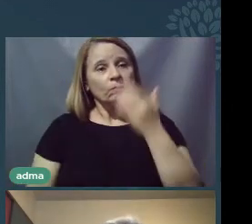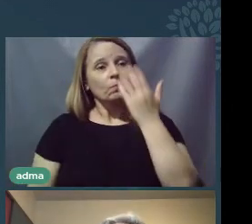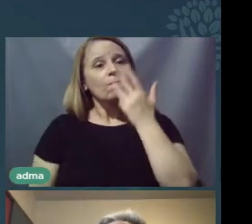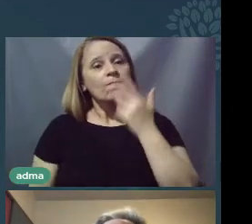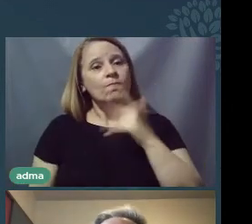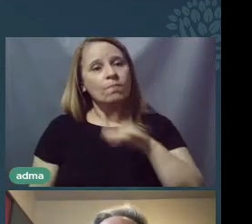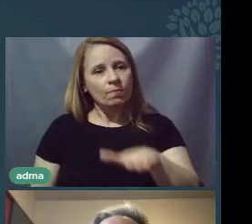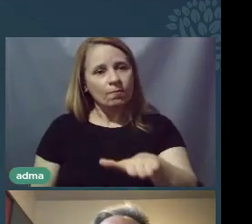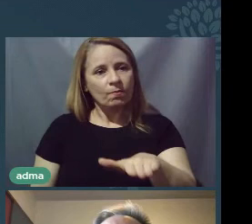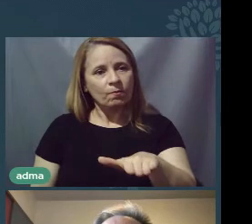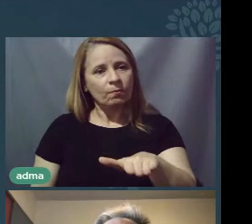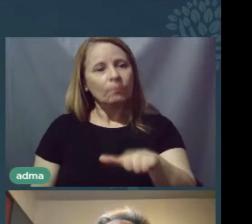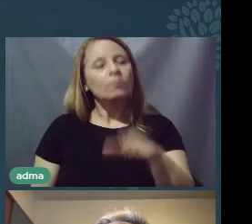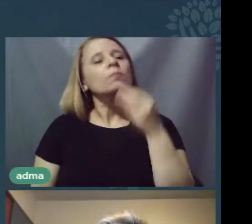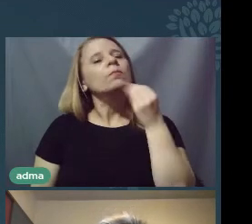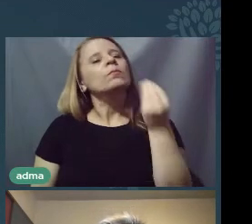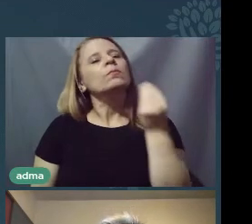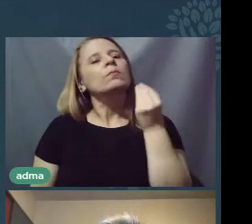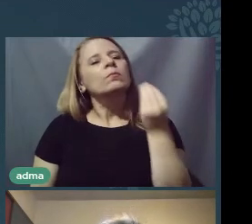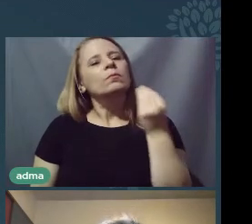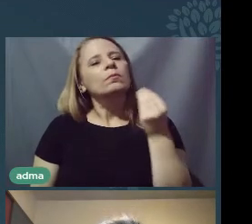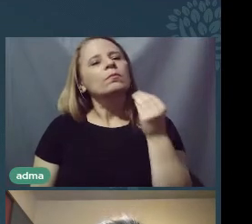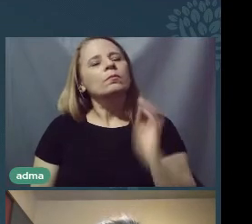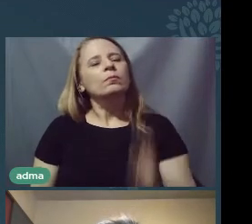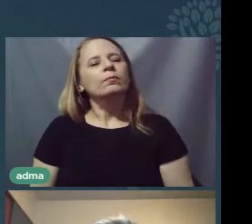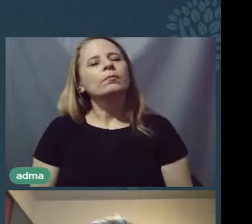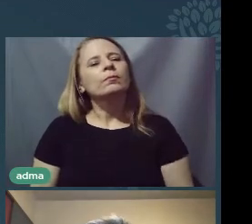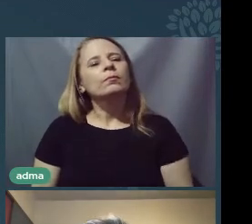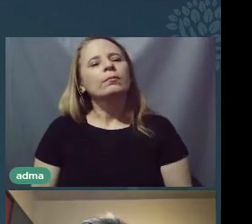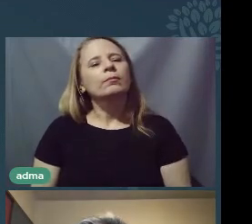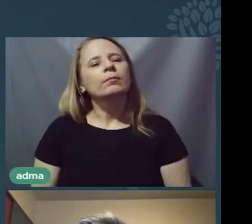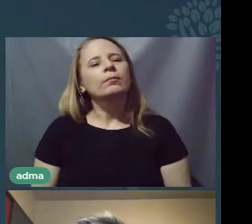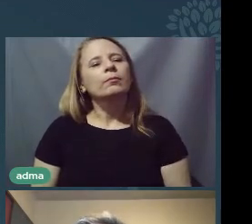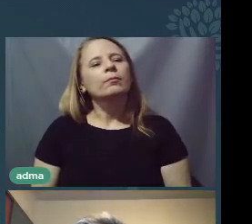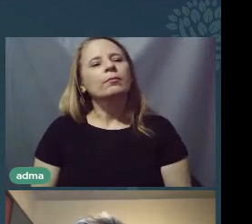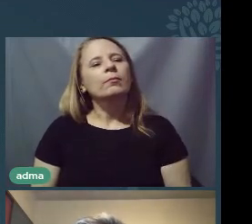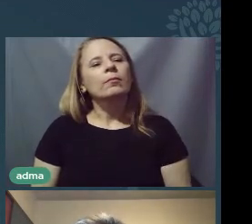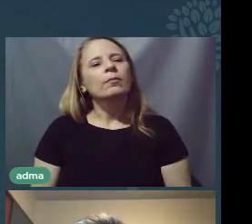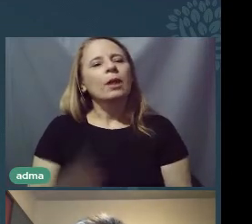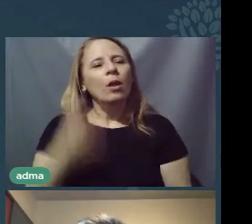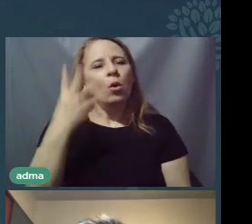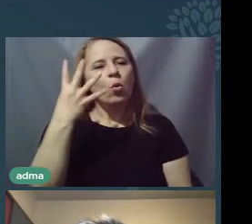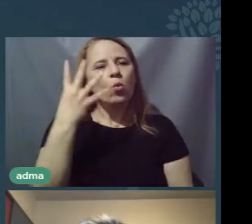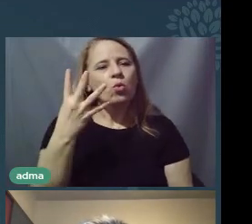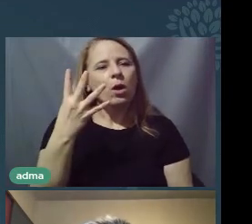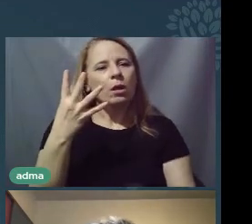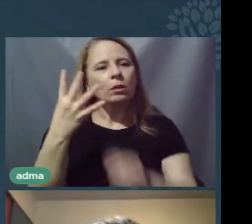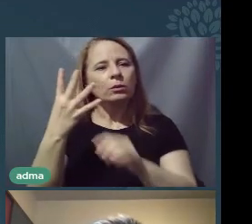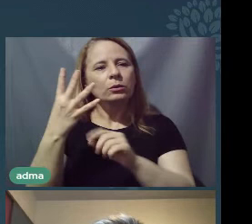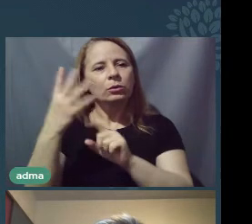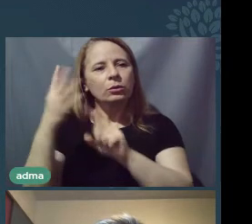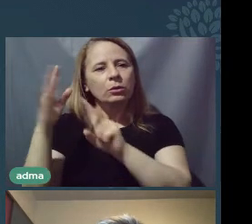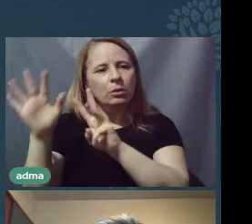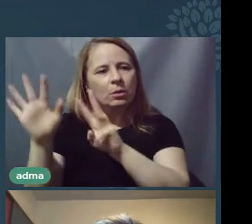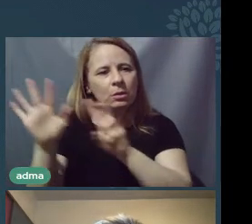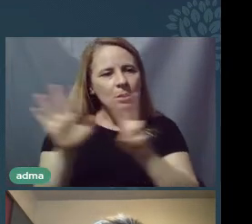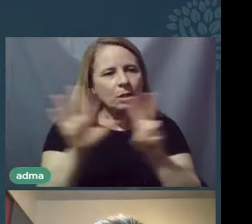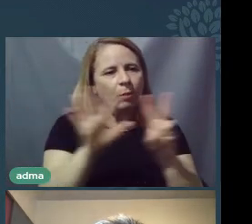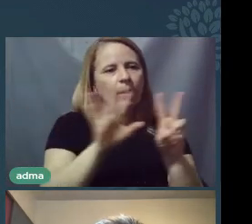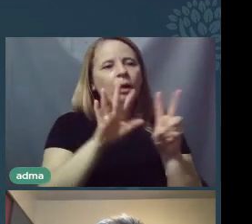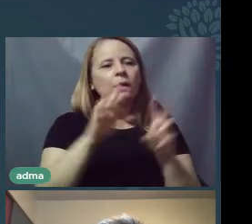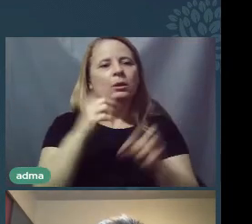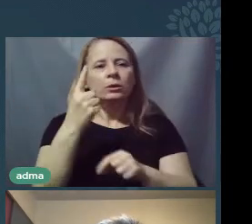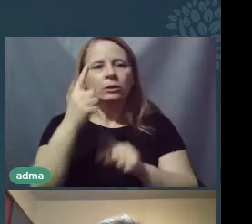que essa criança, por exemplo, passou nas últimas 4 semanas. Então, a gente faz